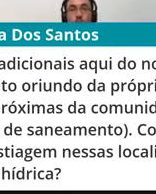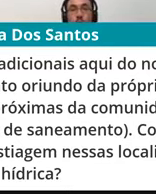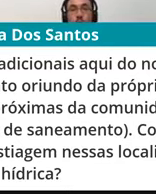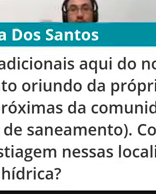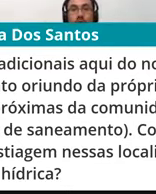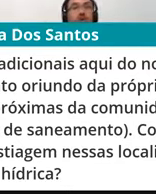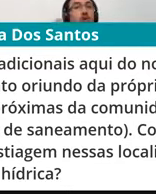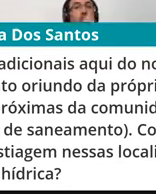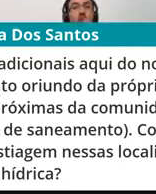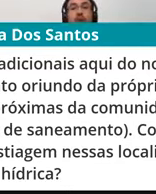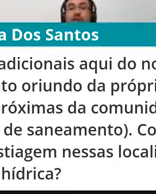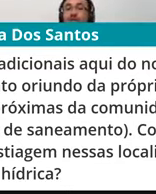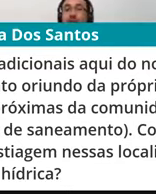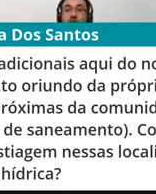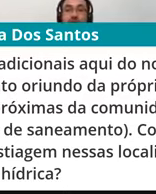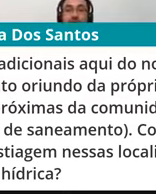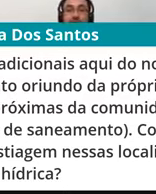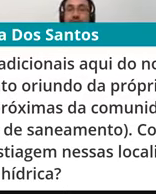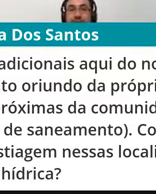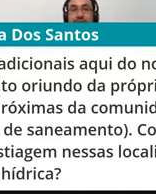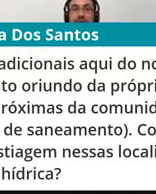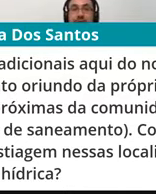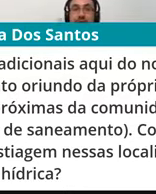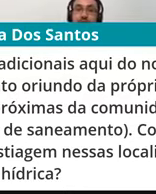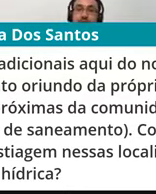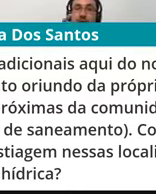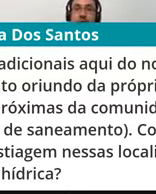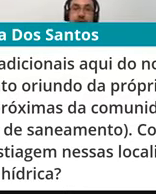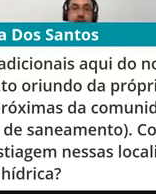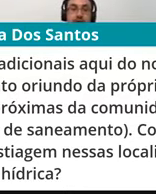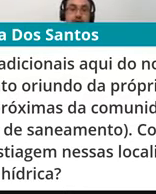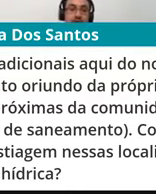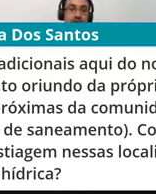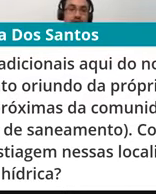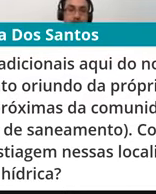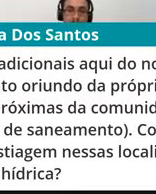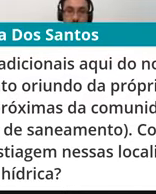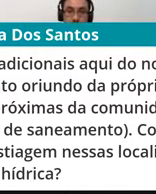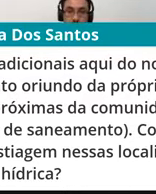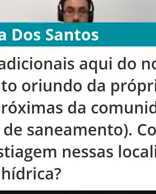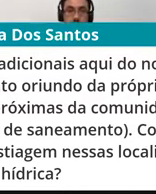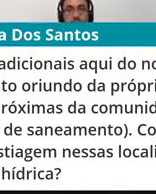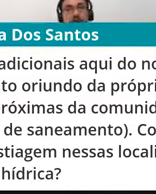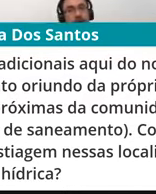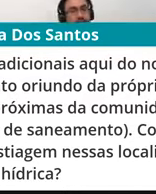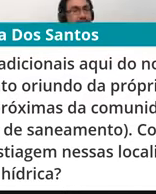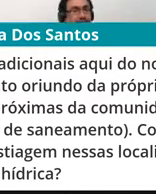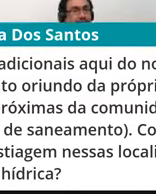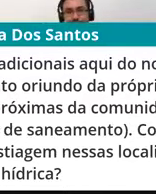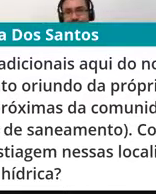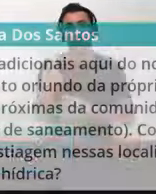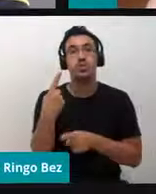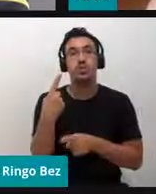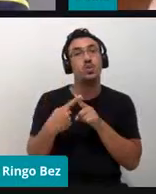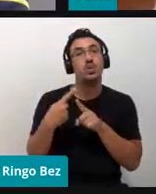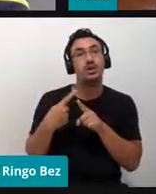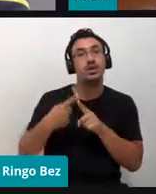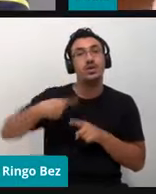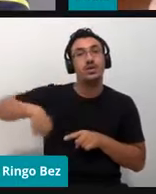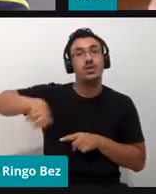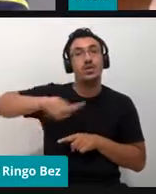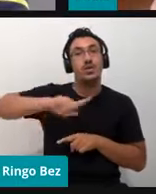localidades? Quem sentiria primeiro a escassez hídrica? Essa é uma questão muito interessante, porque nós temos uma